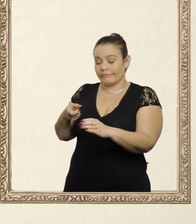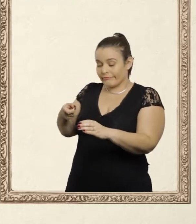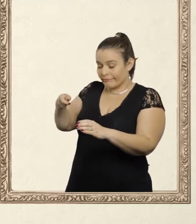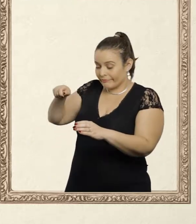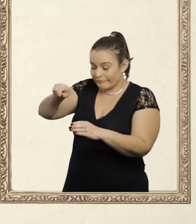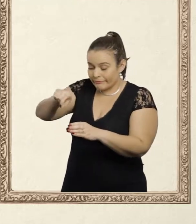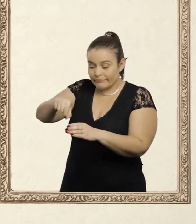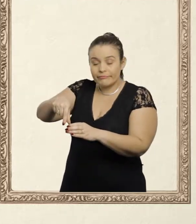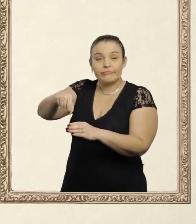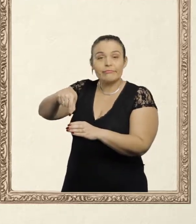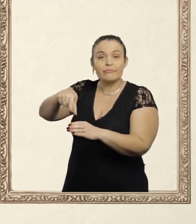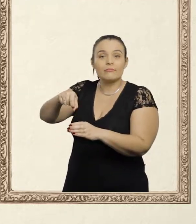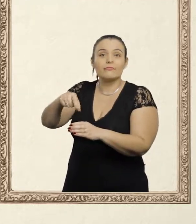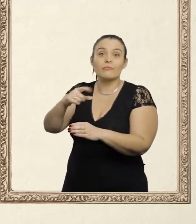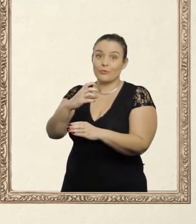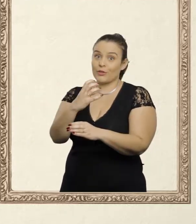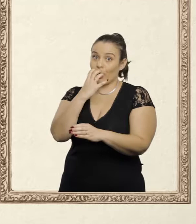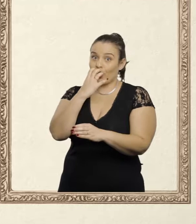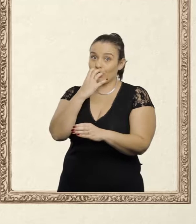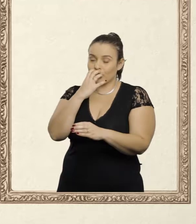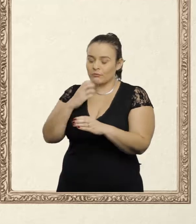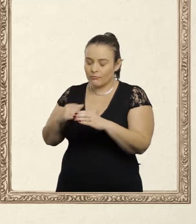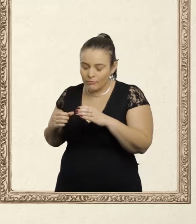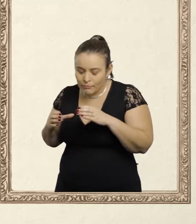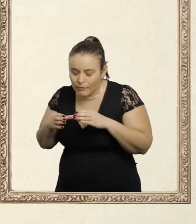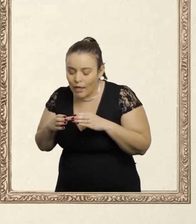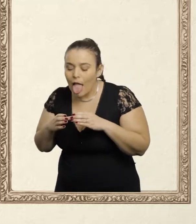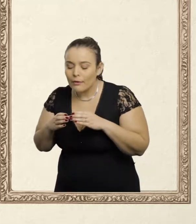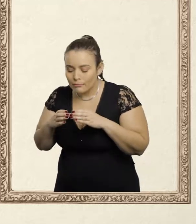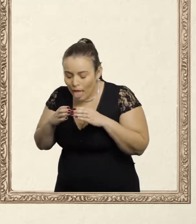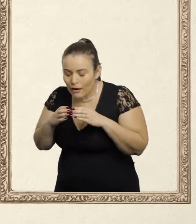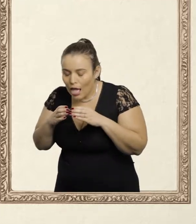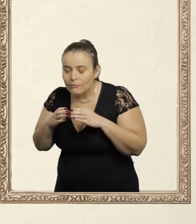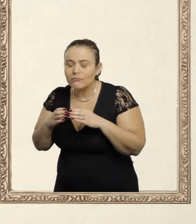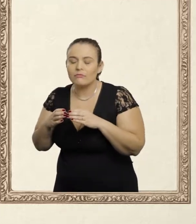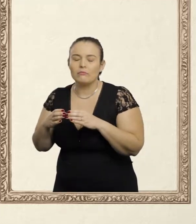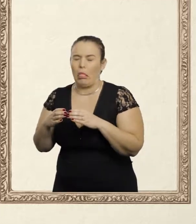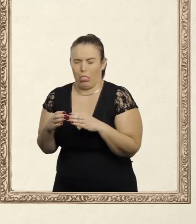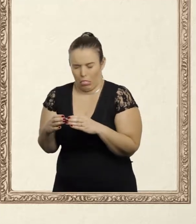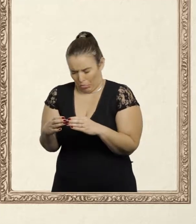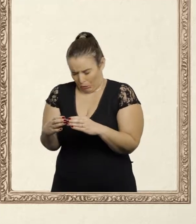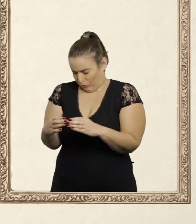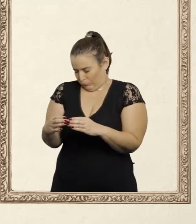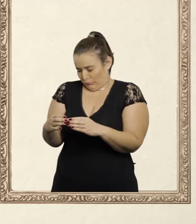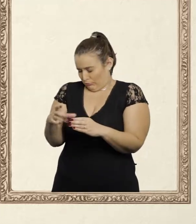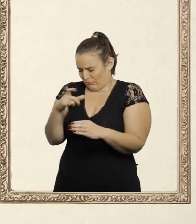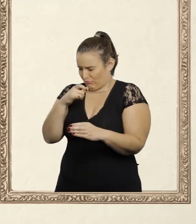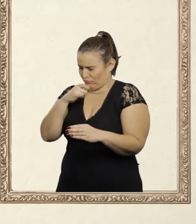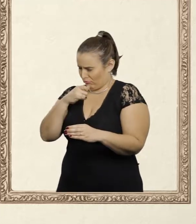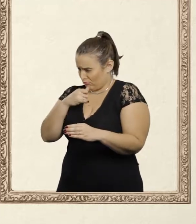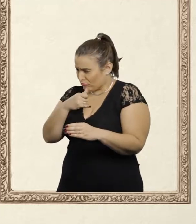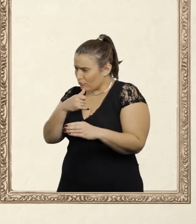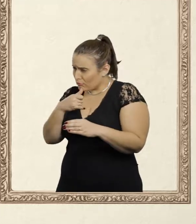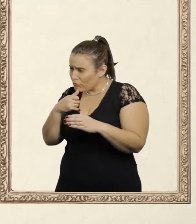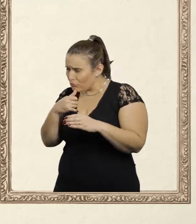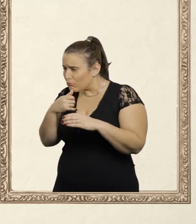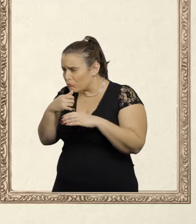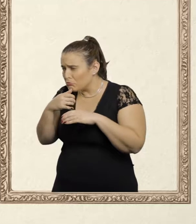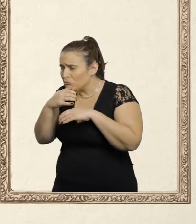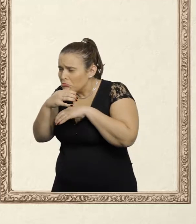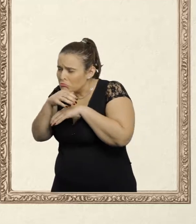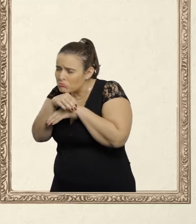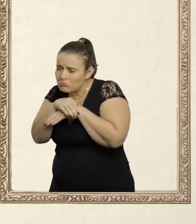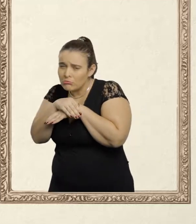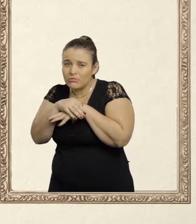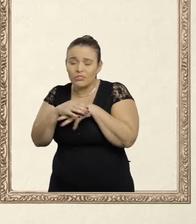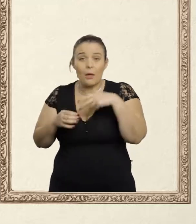e Naná tomou pensando que era leite. Como o remédio era amargo, a Naná ficou muito triste. A Sra.